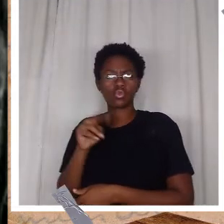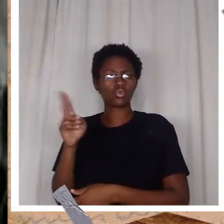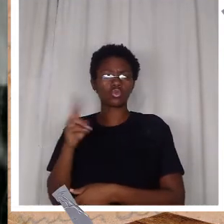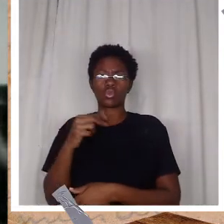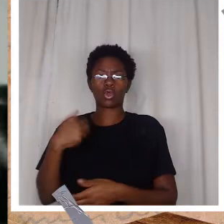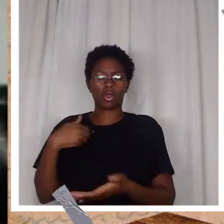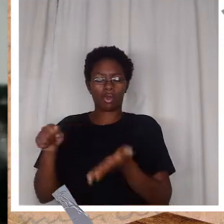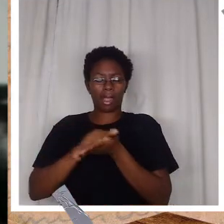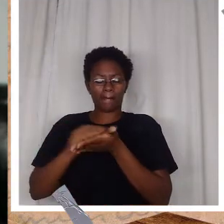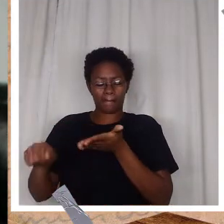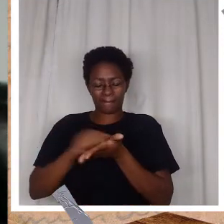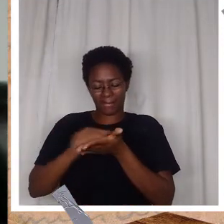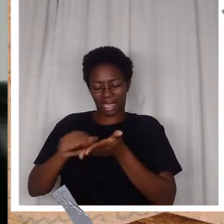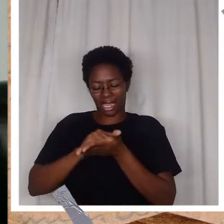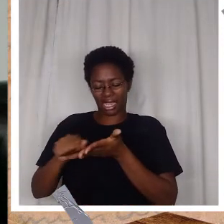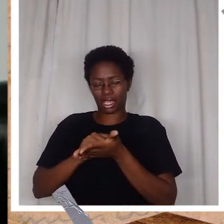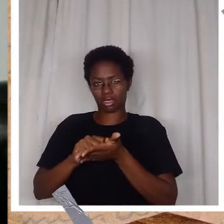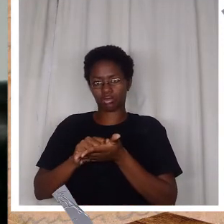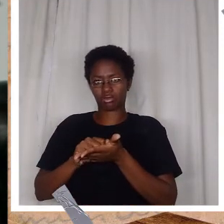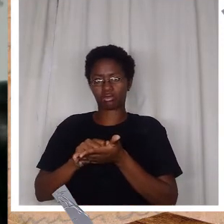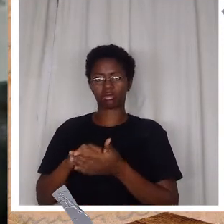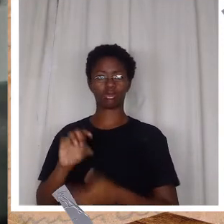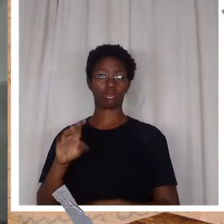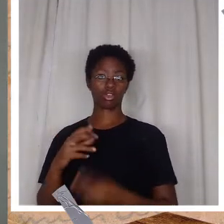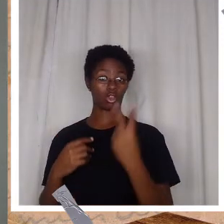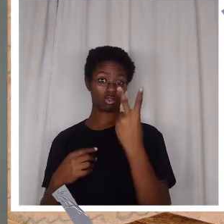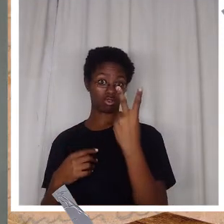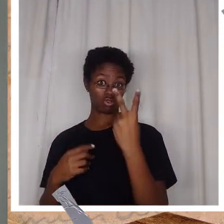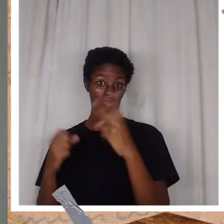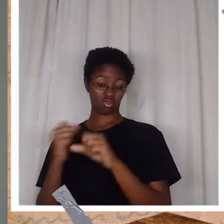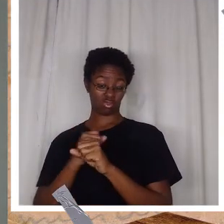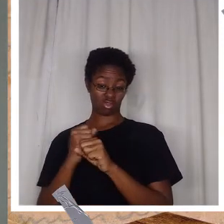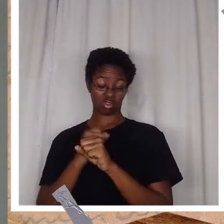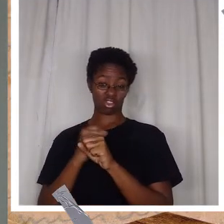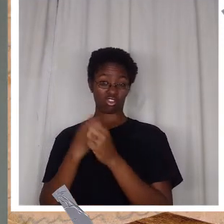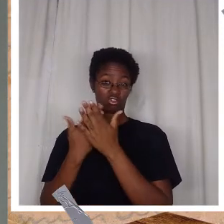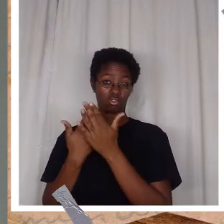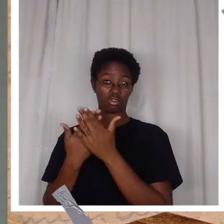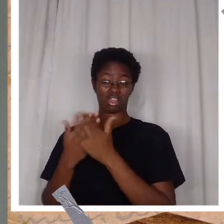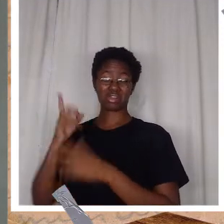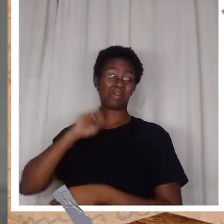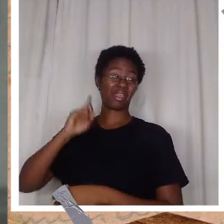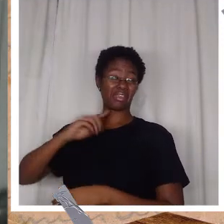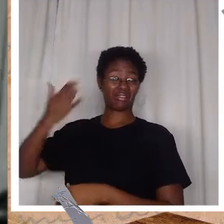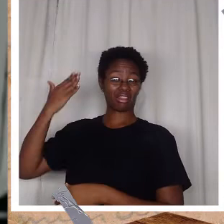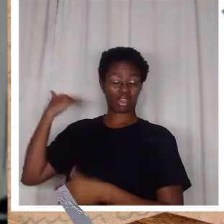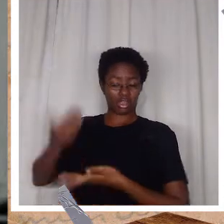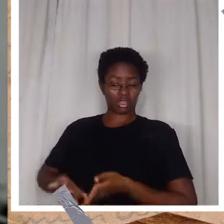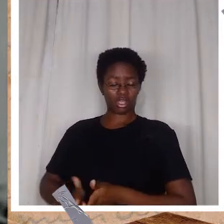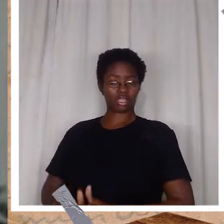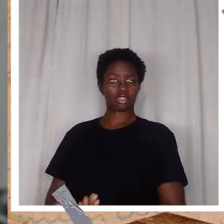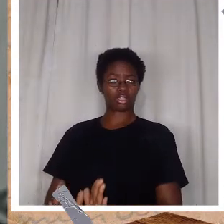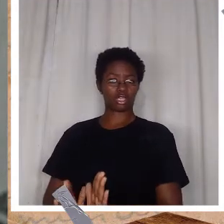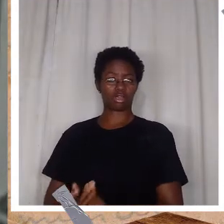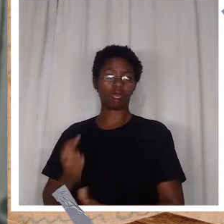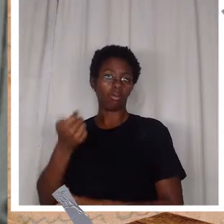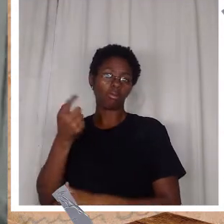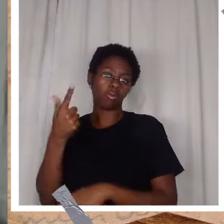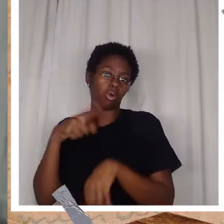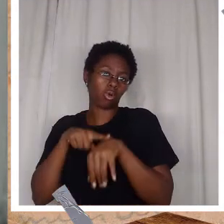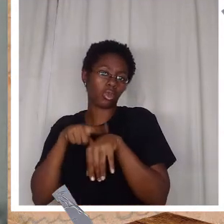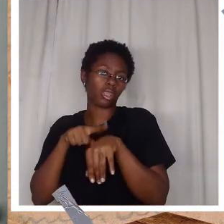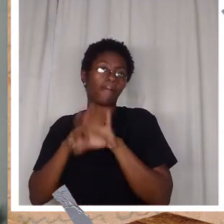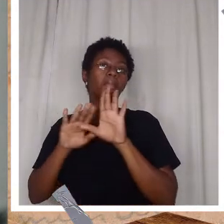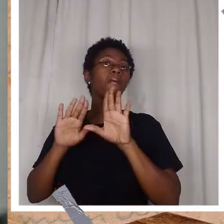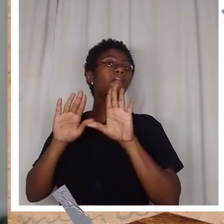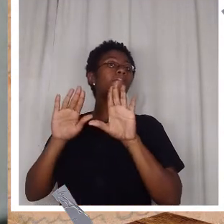escrevi. Só passei 2 anos dentro de uma escola. Isso foi lá em Minas, onde nasci. Foi pouco tempo, mas o